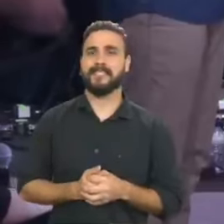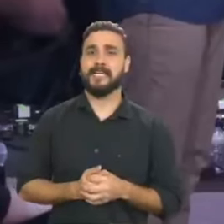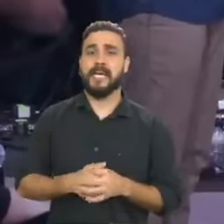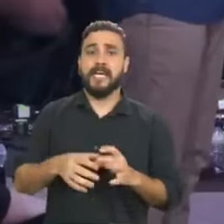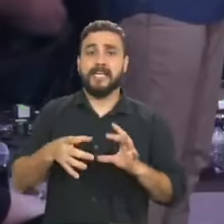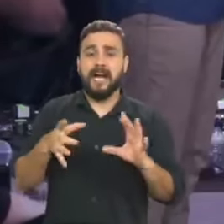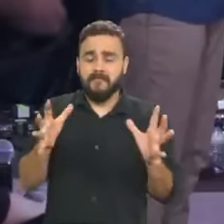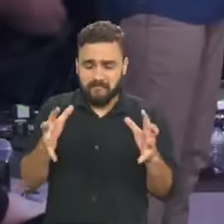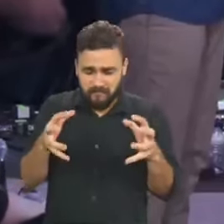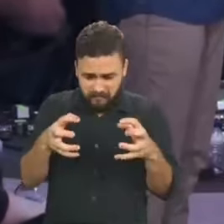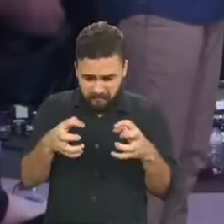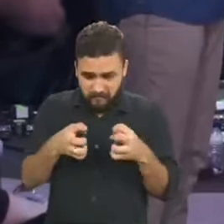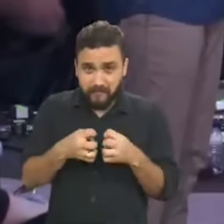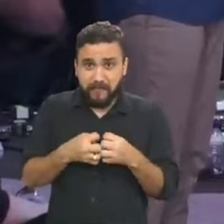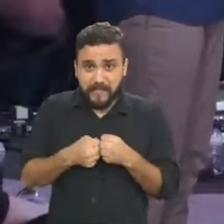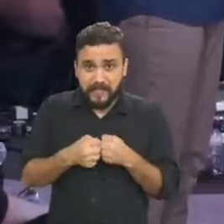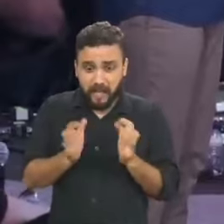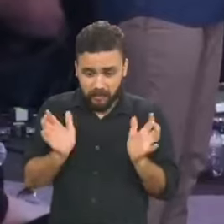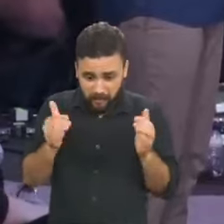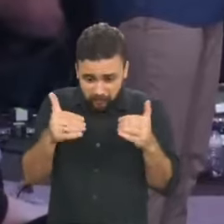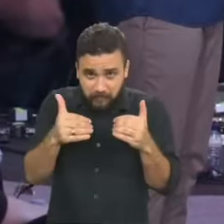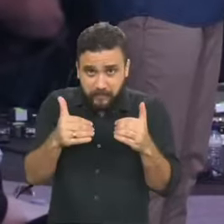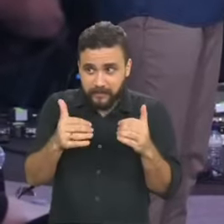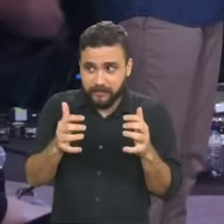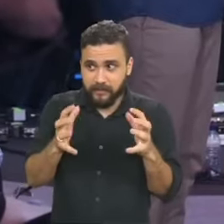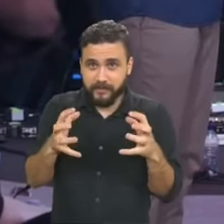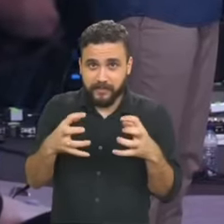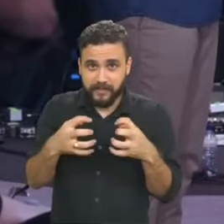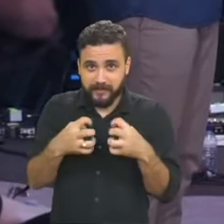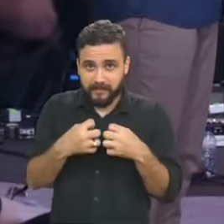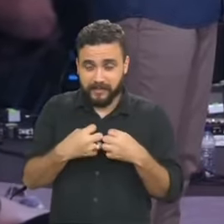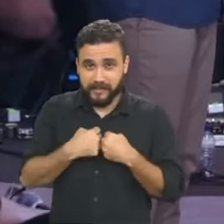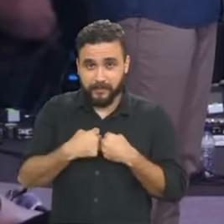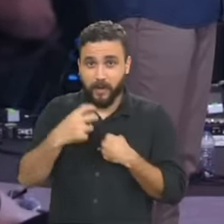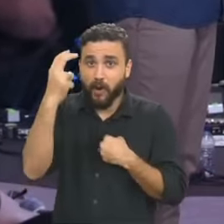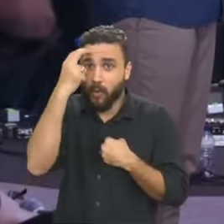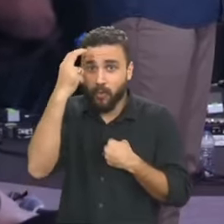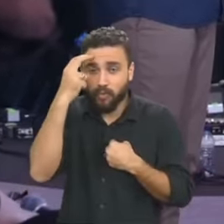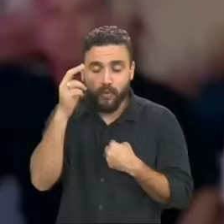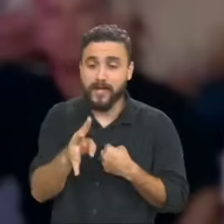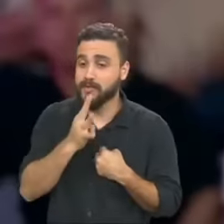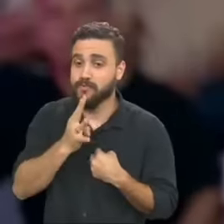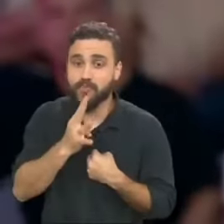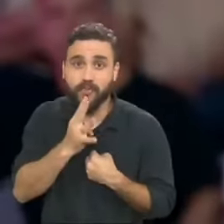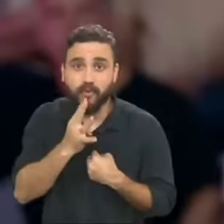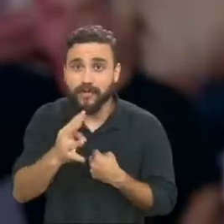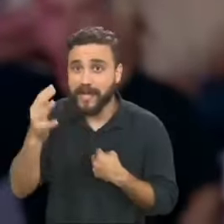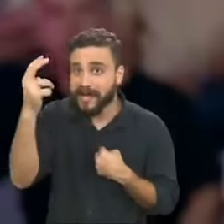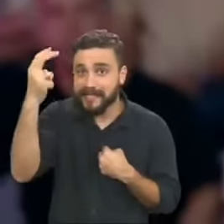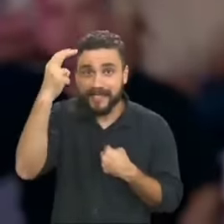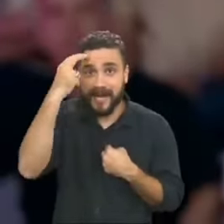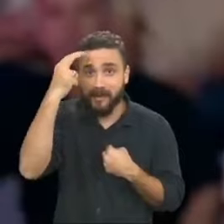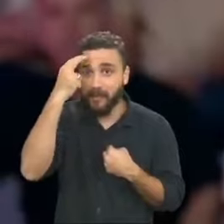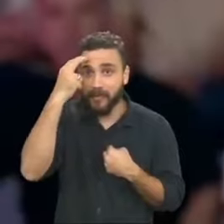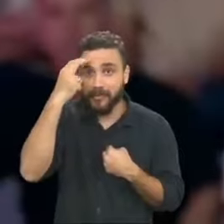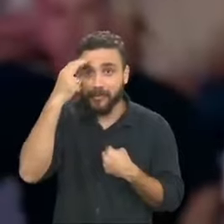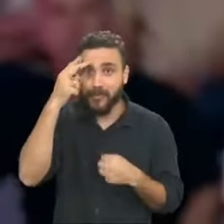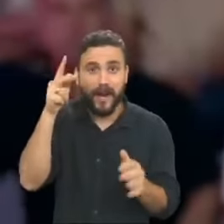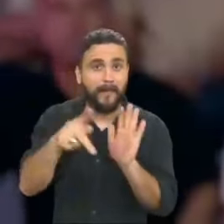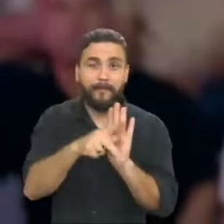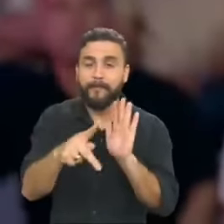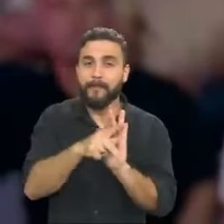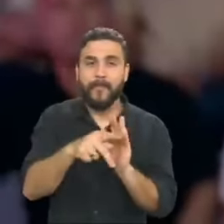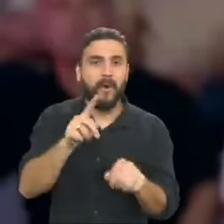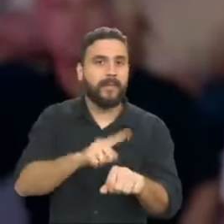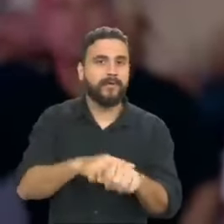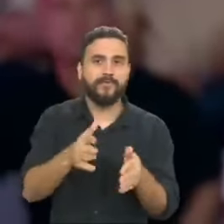hindu, a gente sabe, é extremamente comum. E nós vivemos num estado laico, onde todo mundo tem direito a